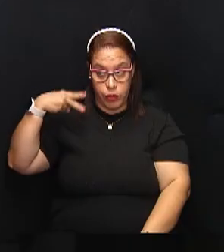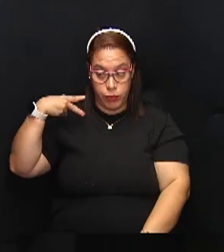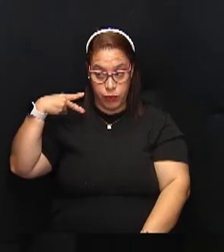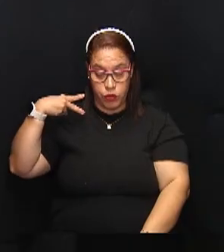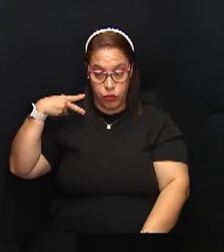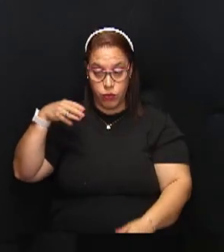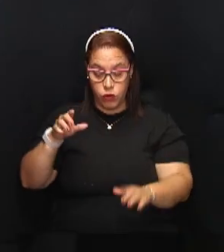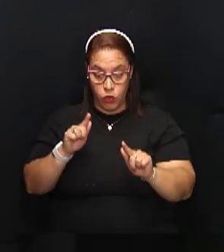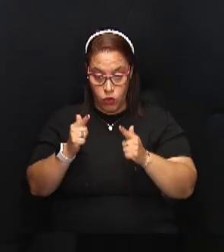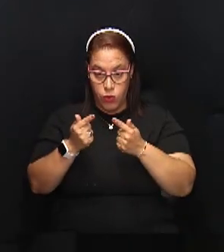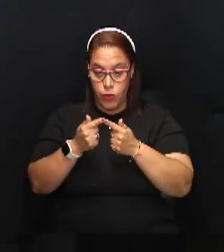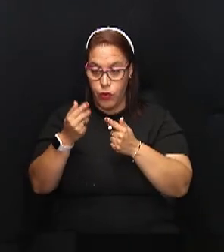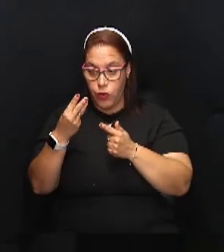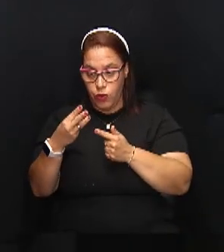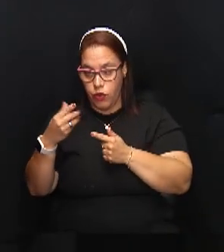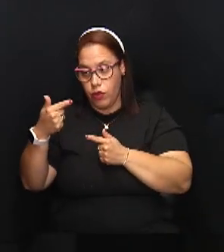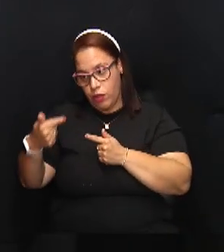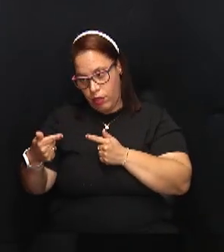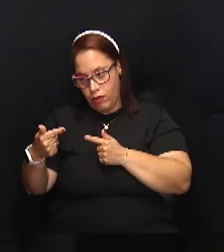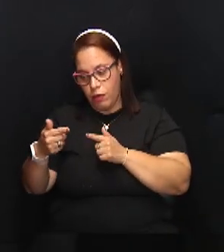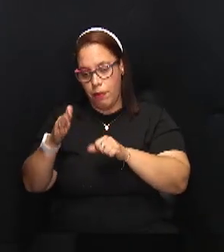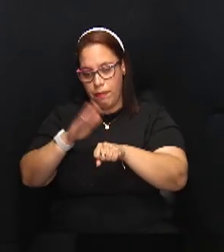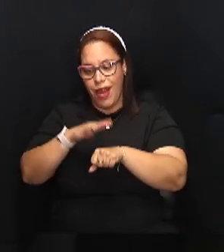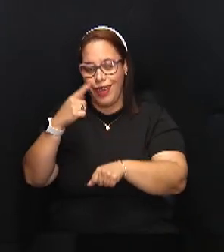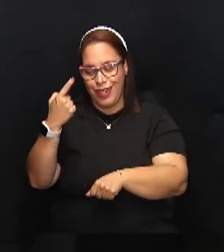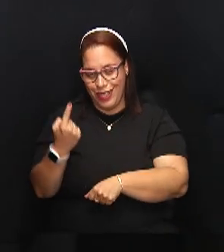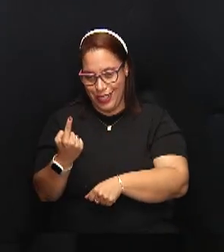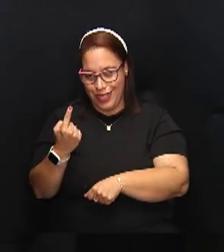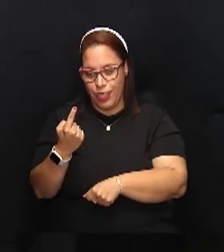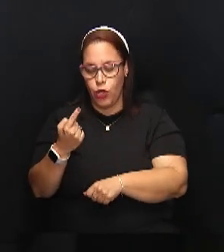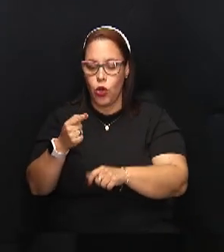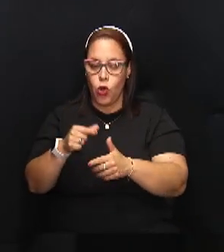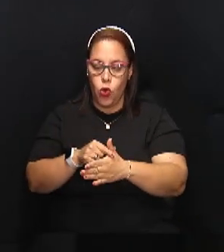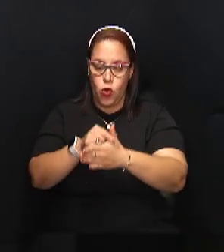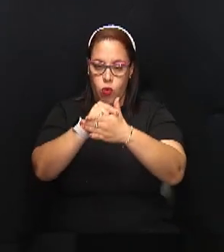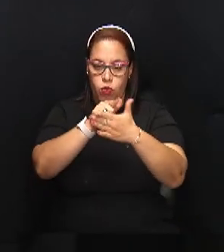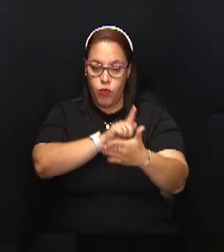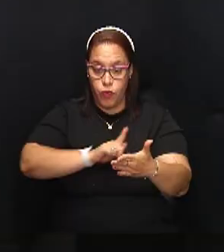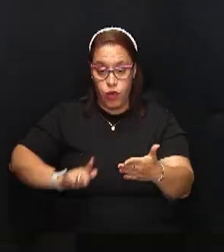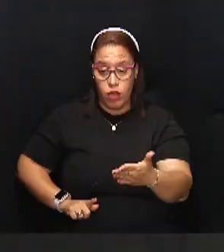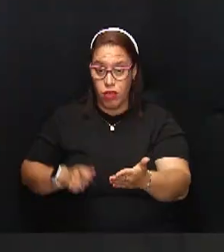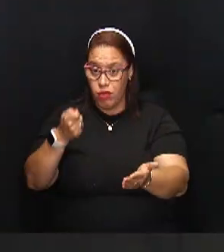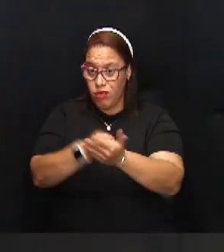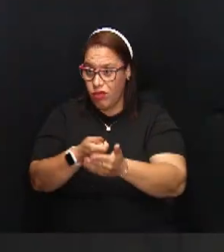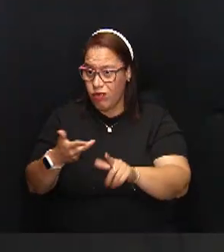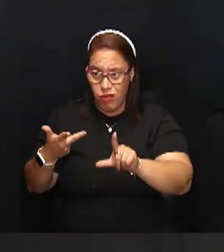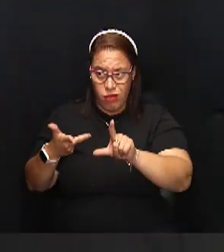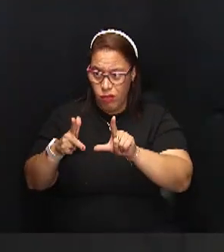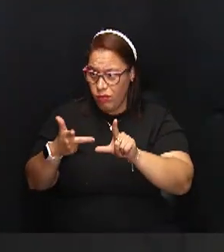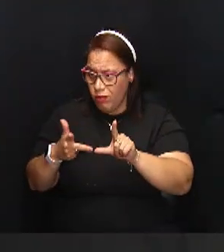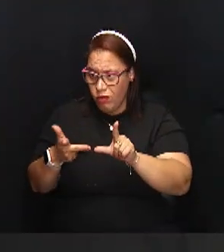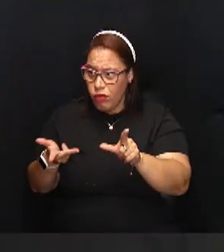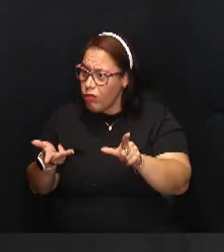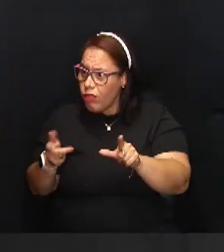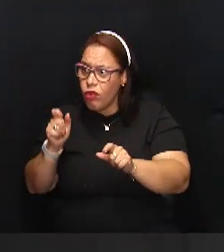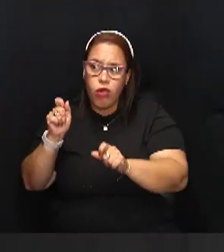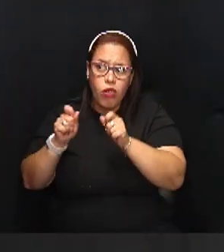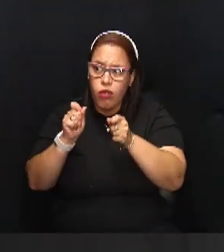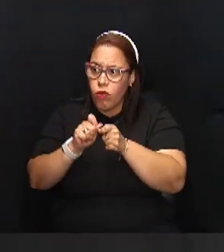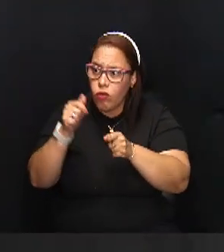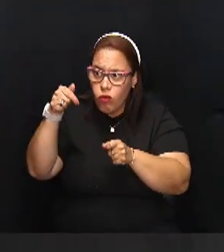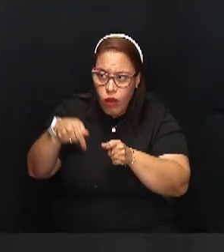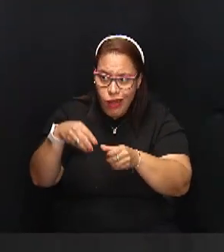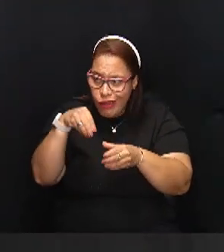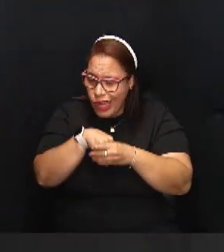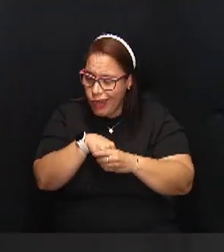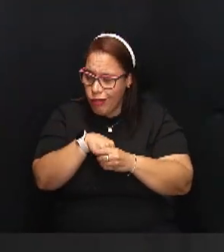grupo eu me incluo, são 32, mas eu como líder de governo, nós temos a nossa obrigação legislativa. Então, o que você faz aqui